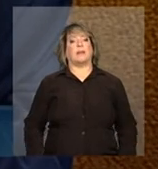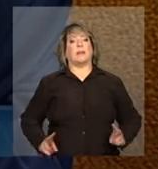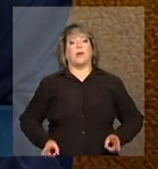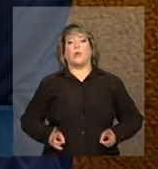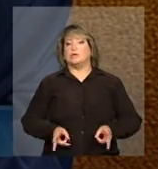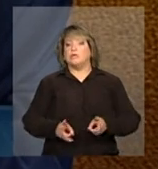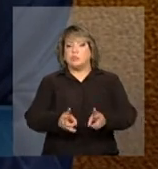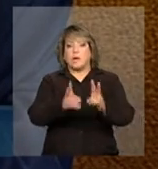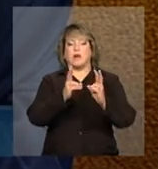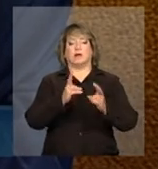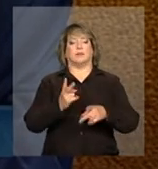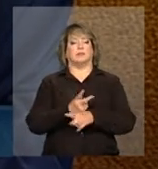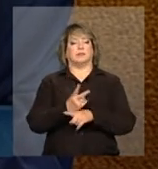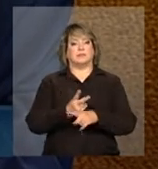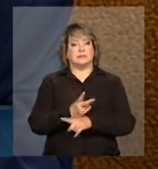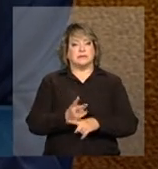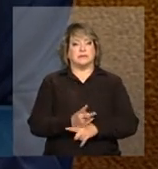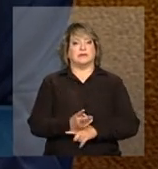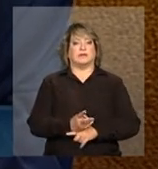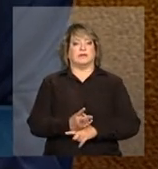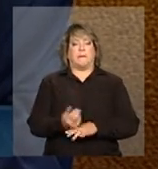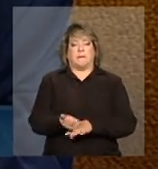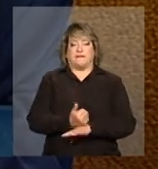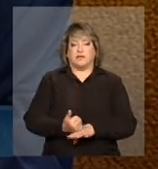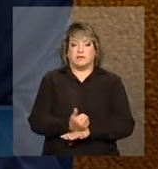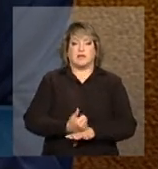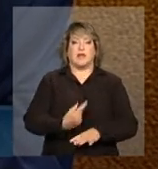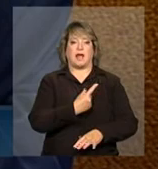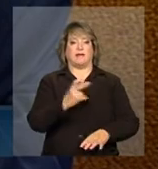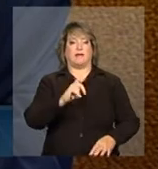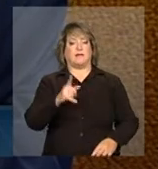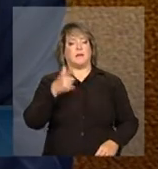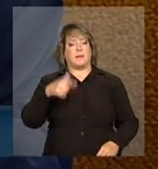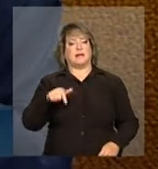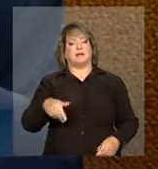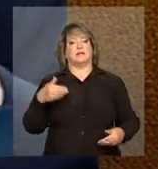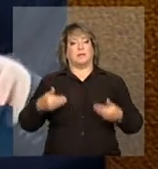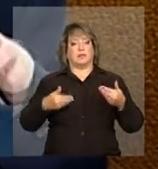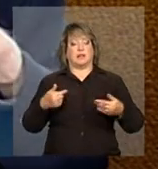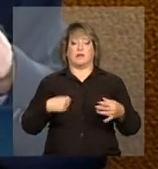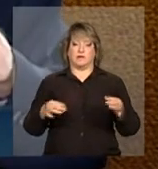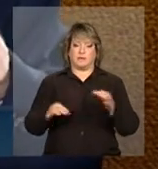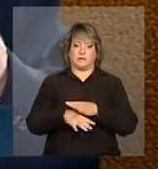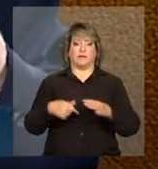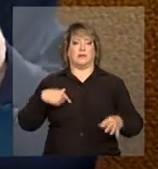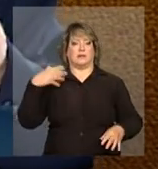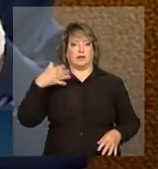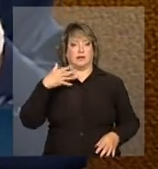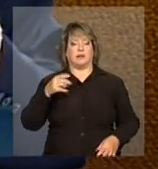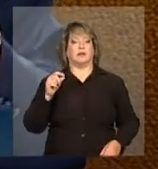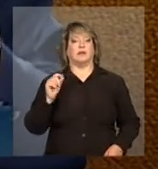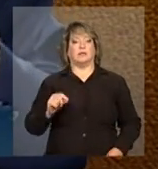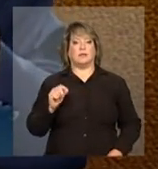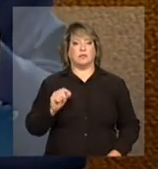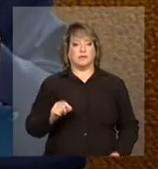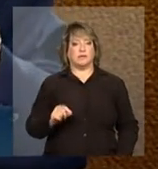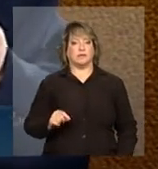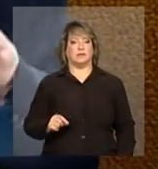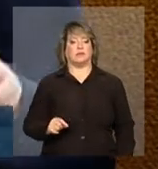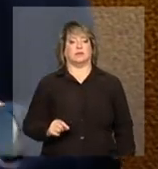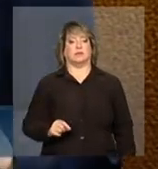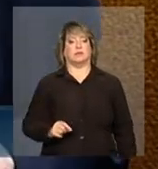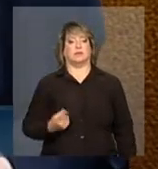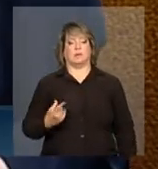seguimento a isso e buscando aperfeiçoar cada vez mais esse processo. E eu termino a minha fala dizendo